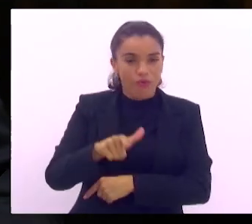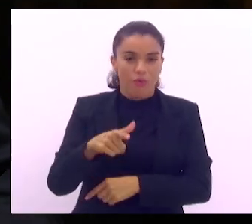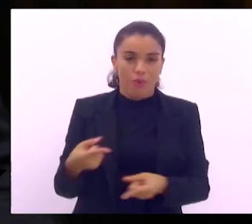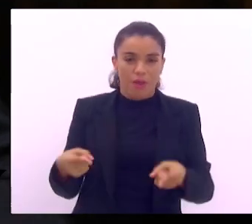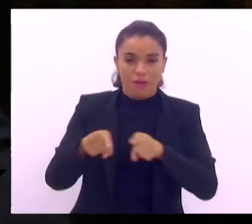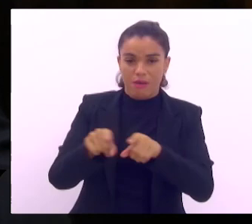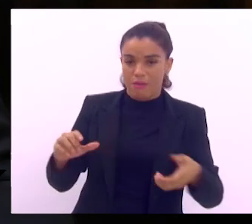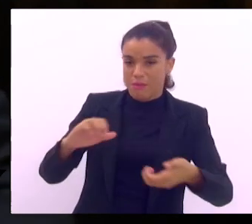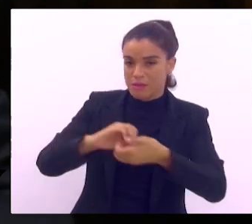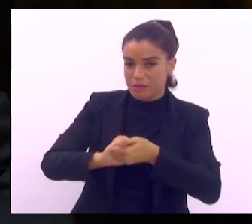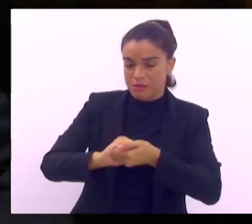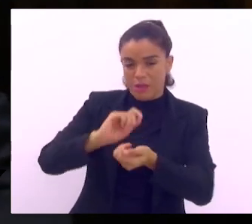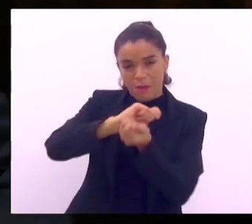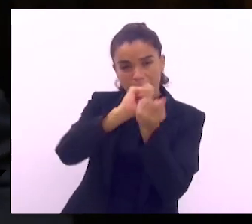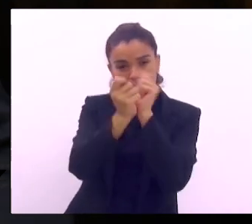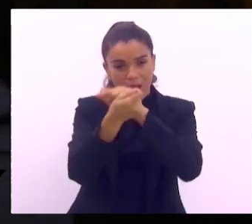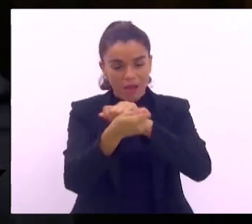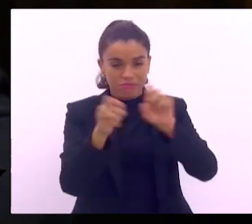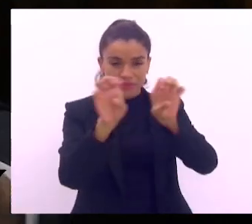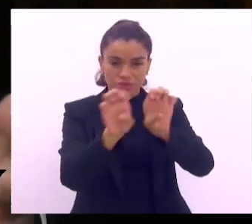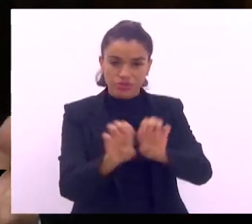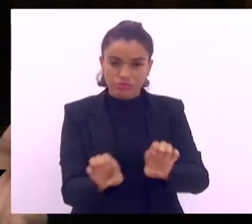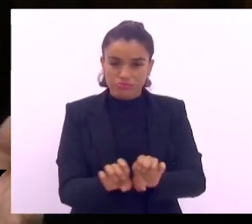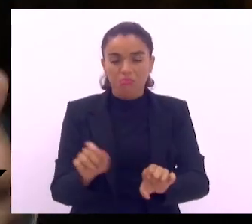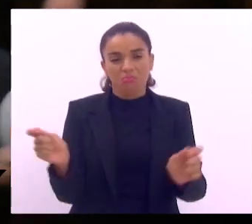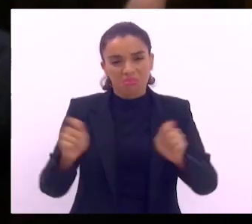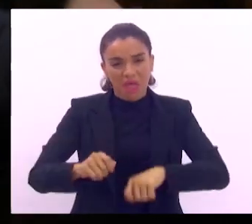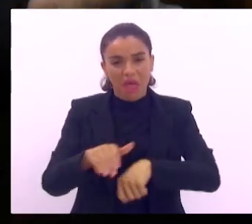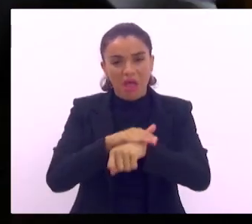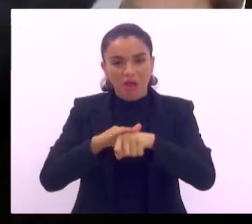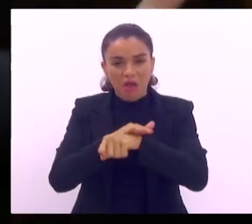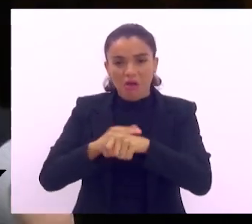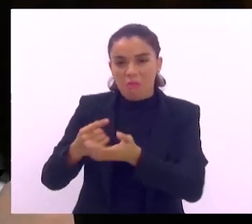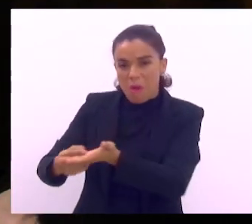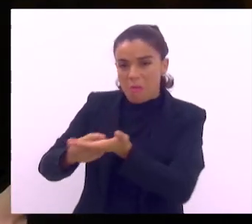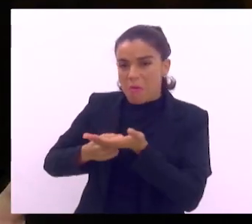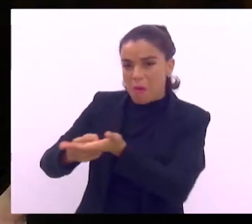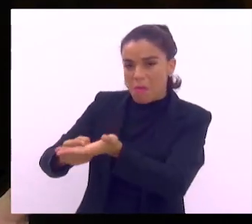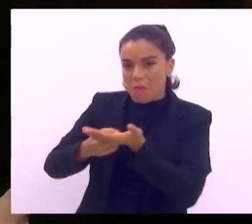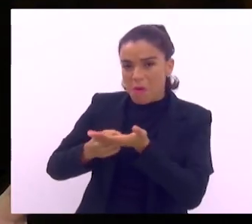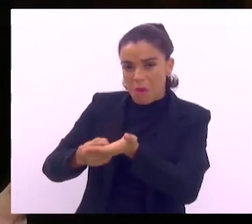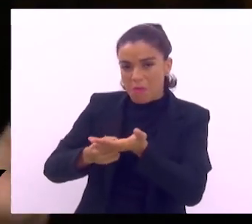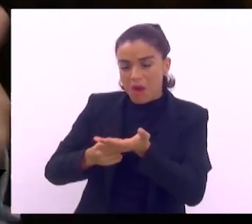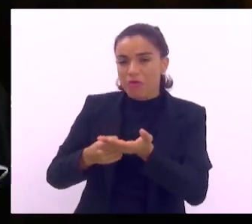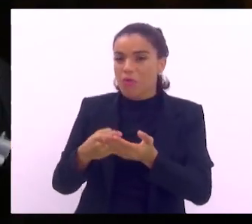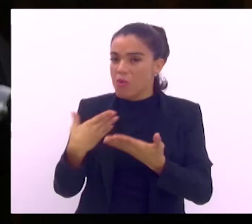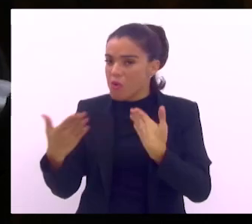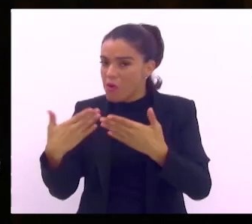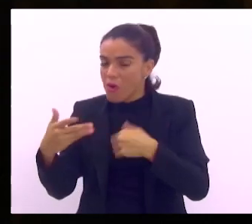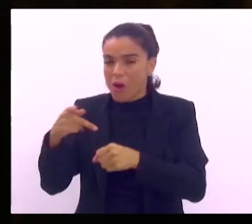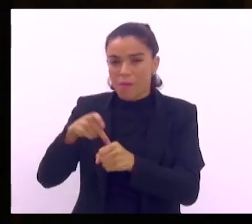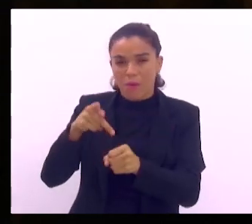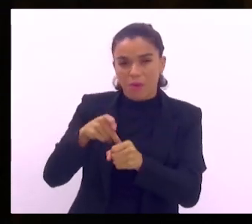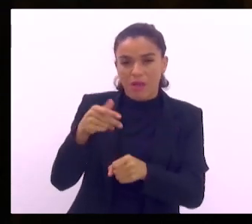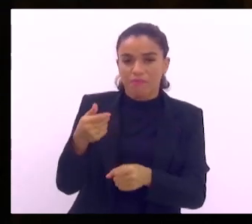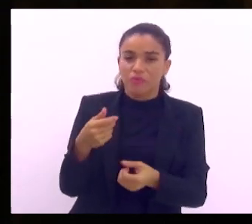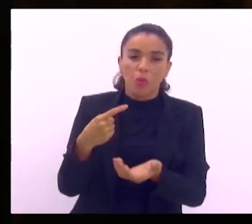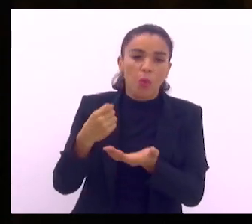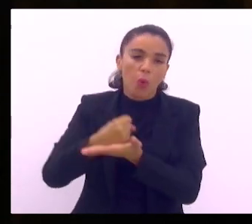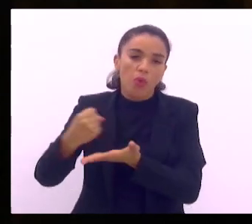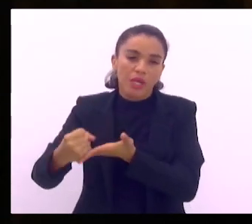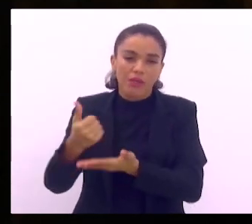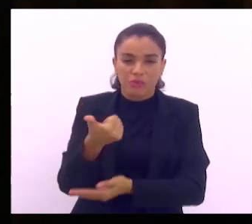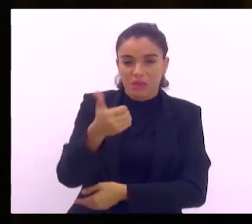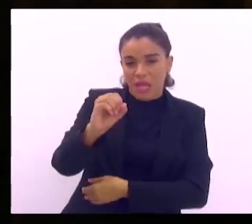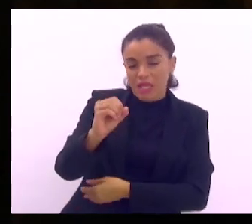parceria, revitalizada a estrutura, poderíamos negociar, por que não, naming rights com a Petrobras, um contrato de 10, um contrato de 20